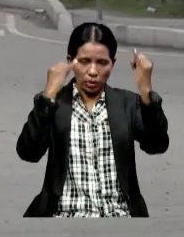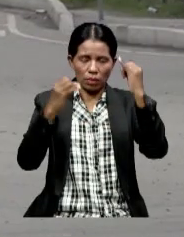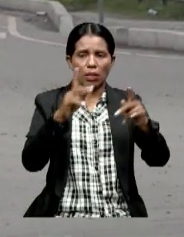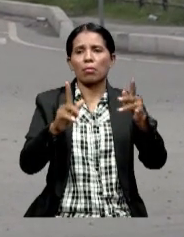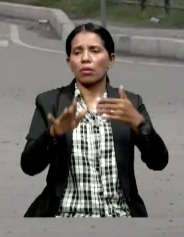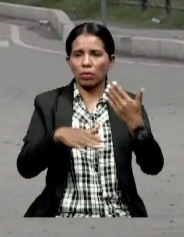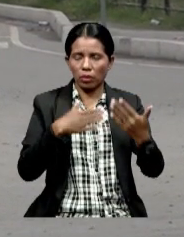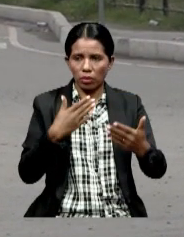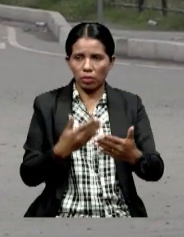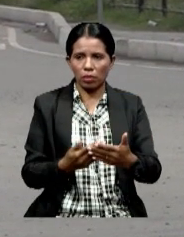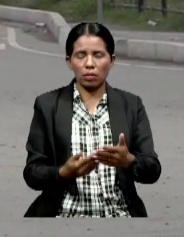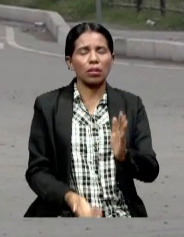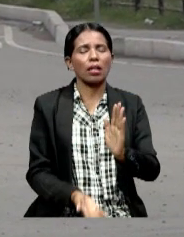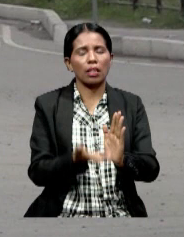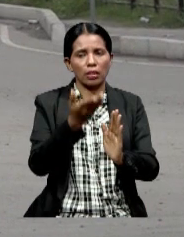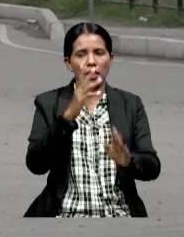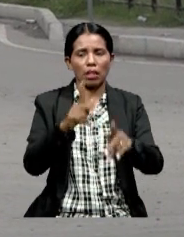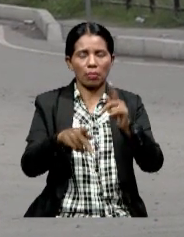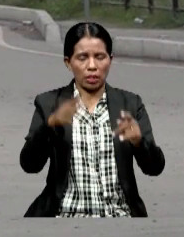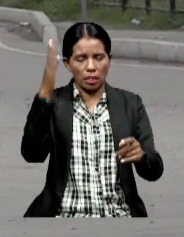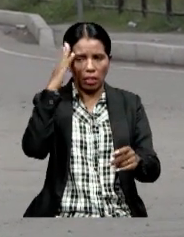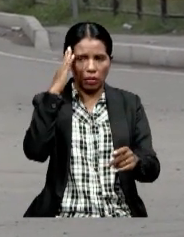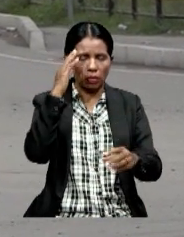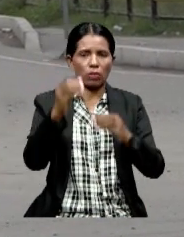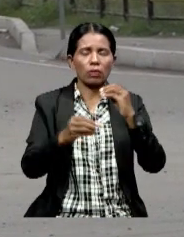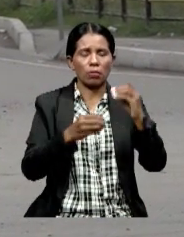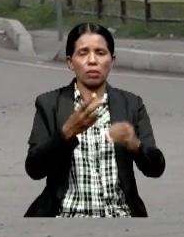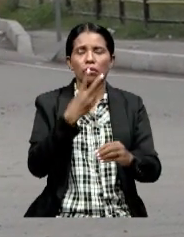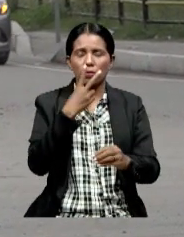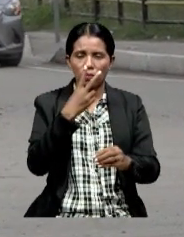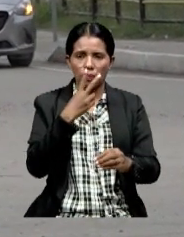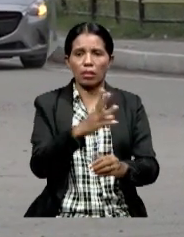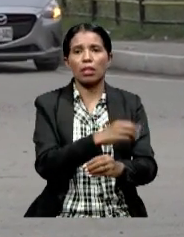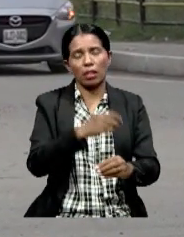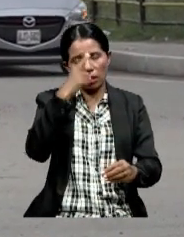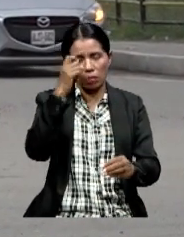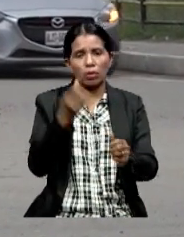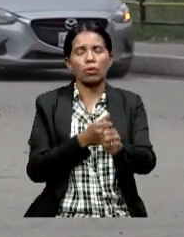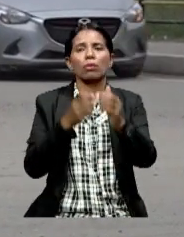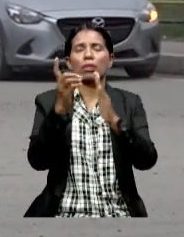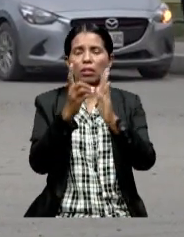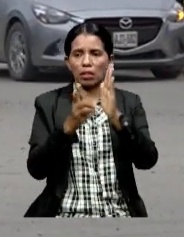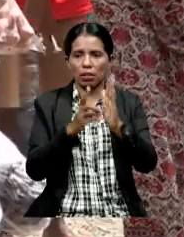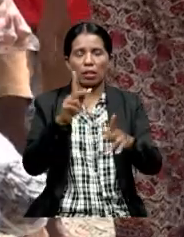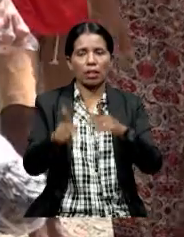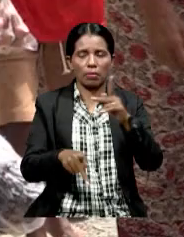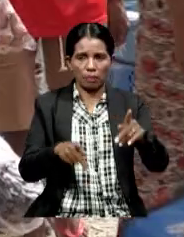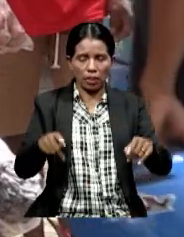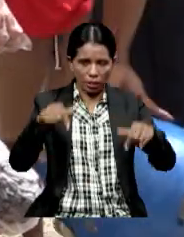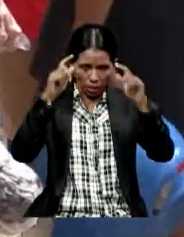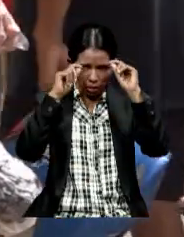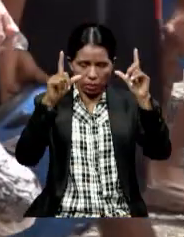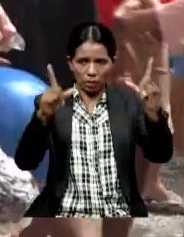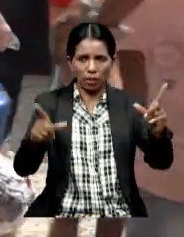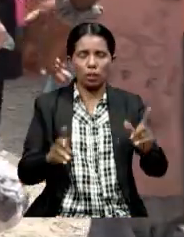komunidade, hodi hasai tan komunidade nia kunyesimintu kona ba tabako, tamba turidarus, karatina populasaun Timor-Leste hasai